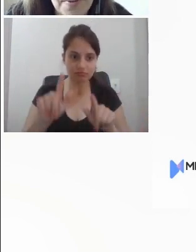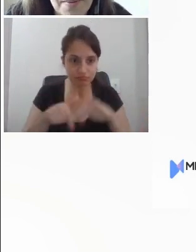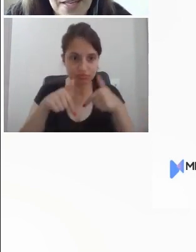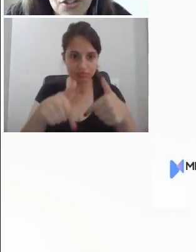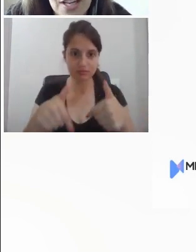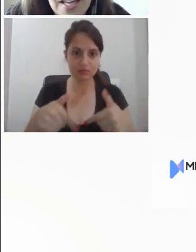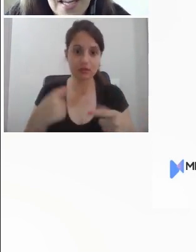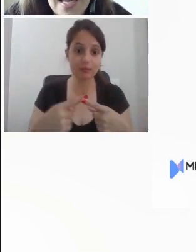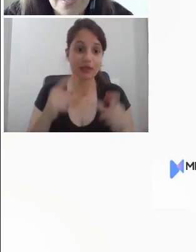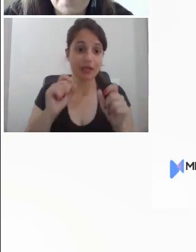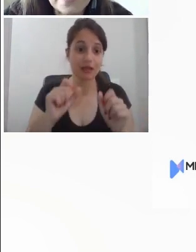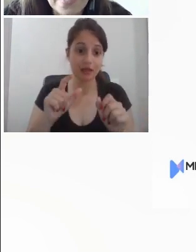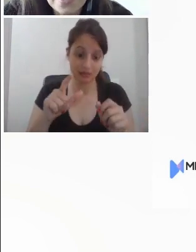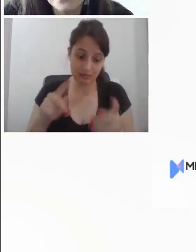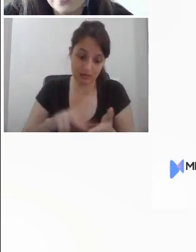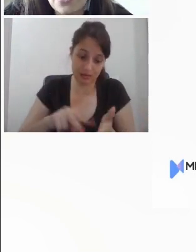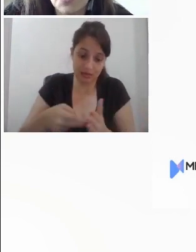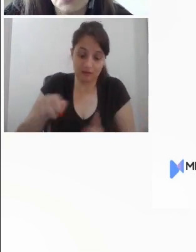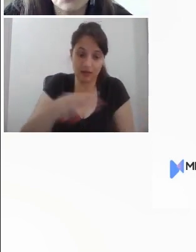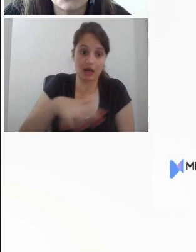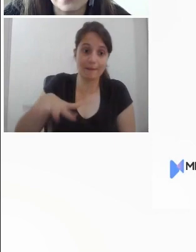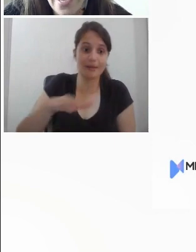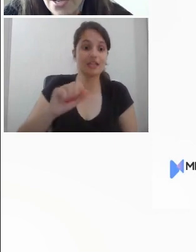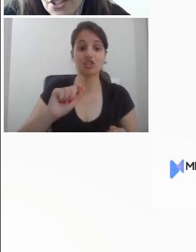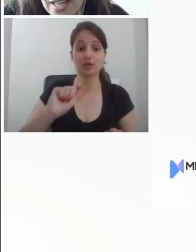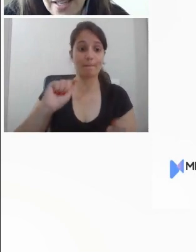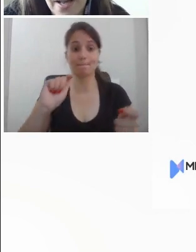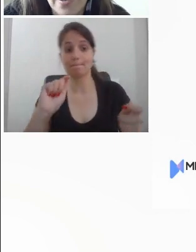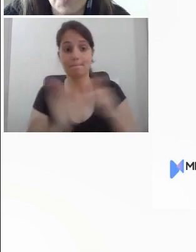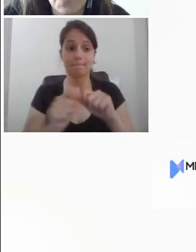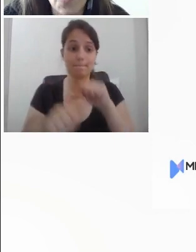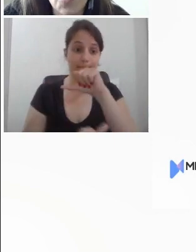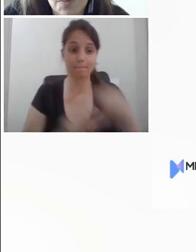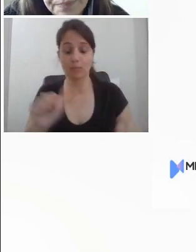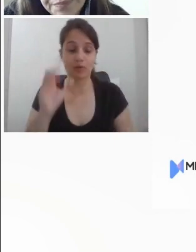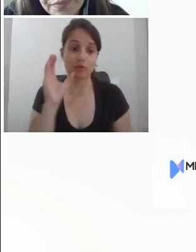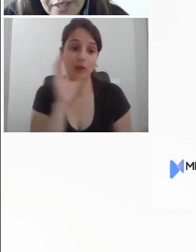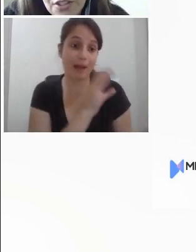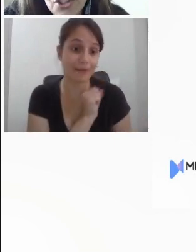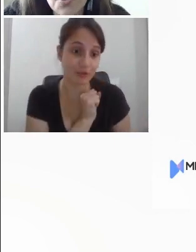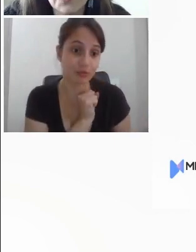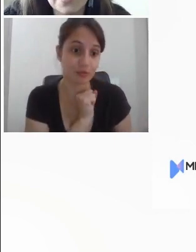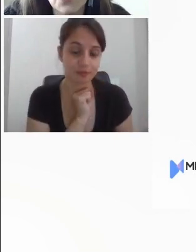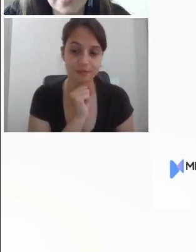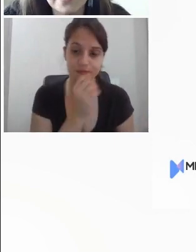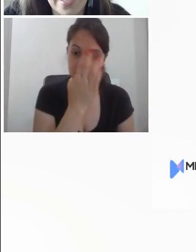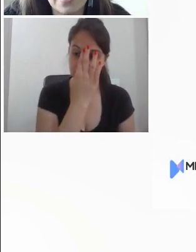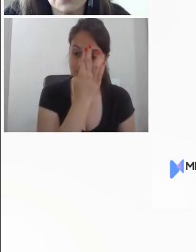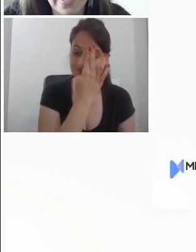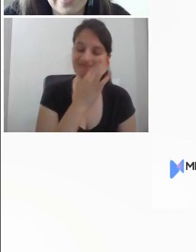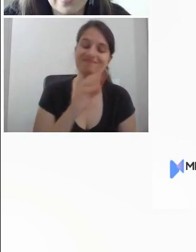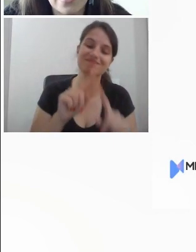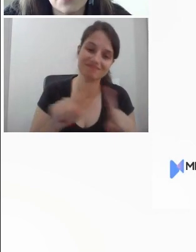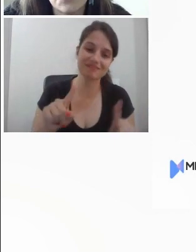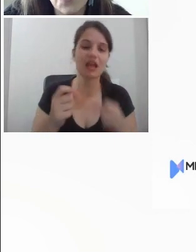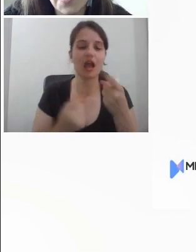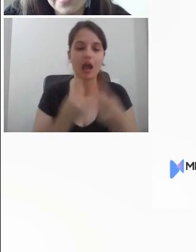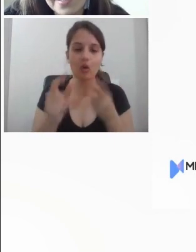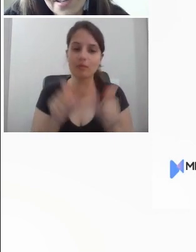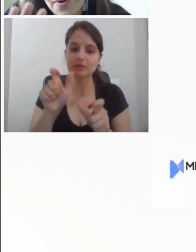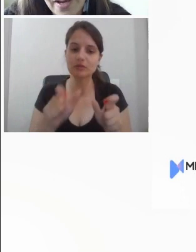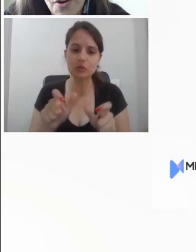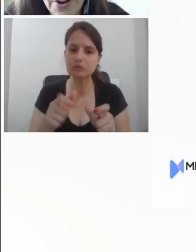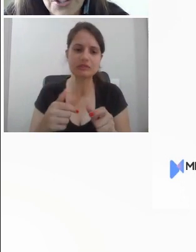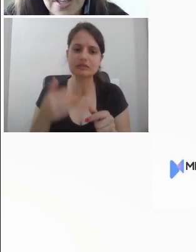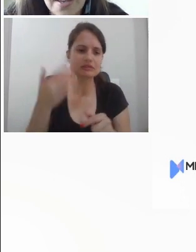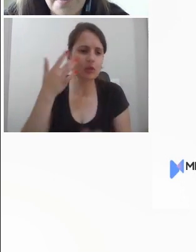mudam rapidamente mas quem não entende muito de agilidade quem tá um pouco descontextualizado né Eu vou